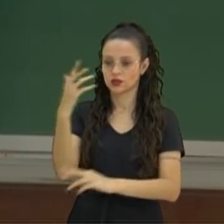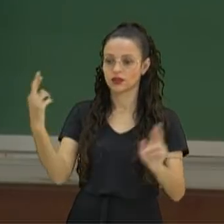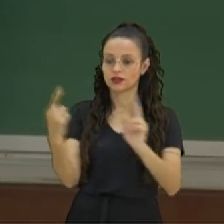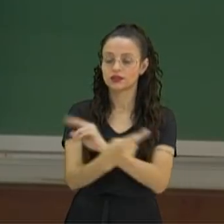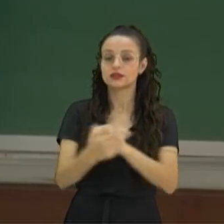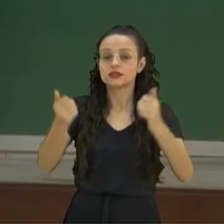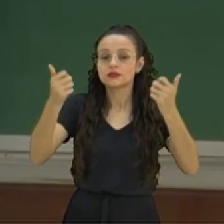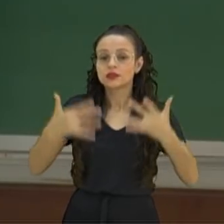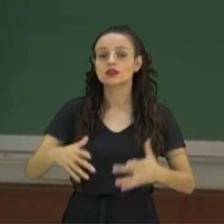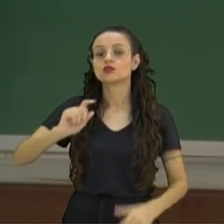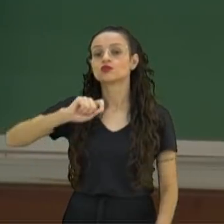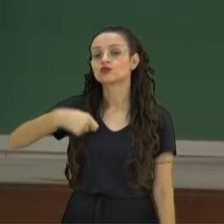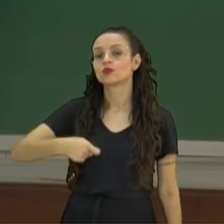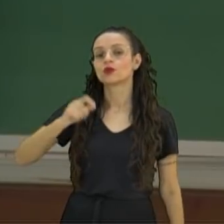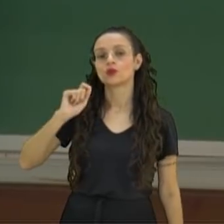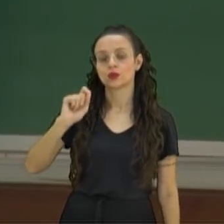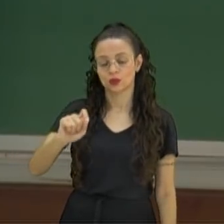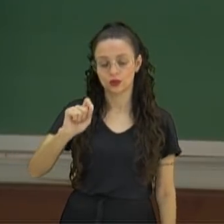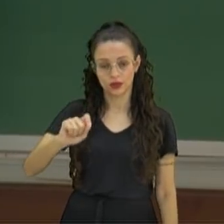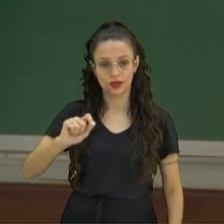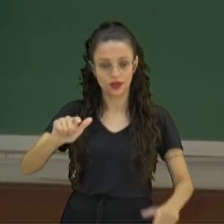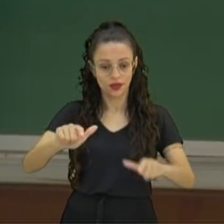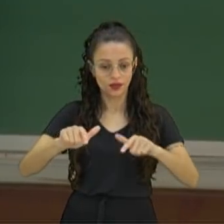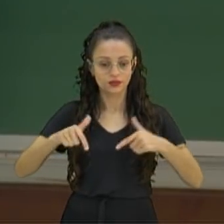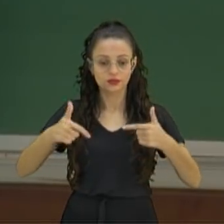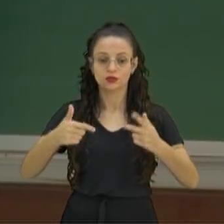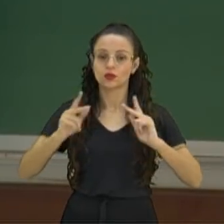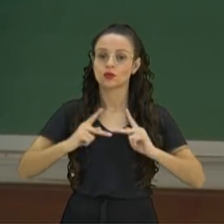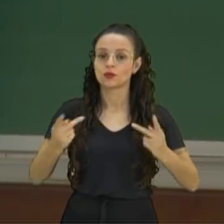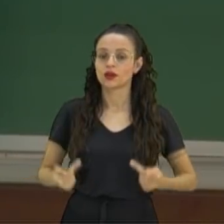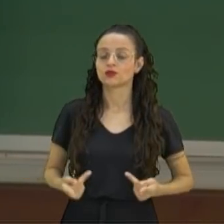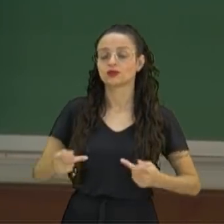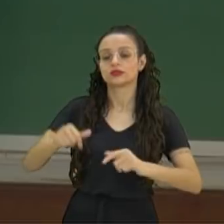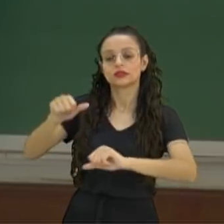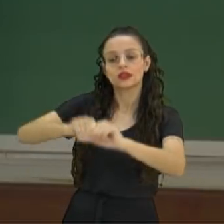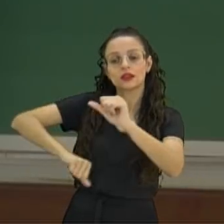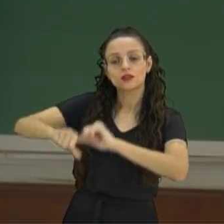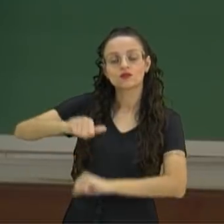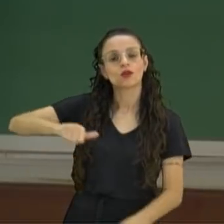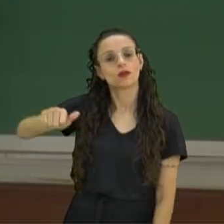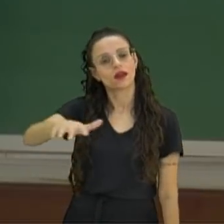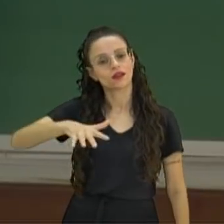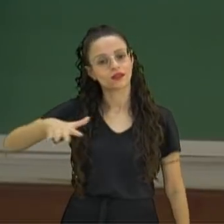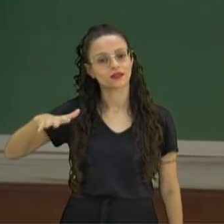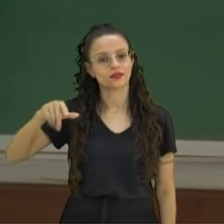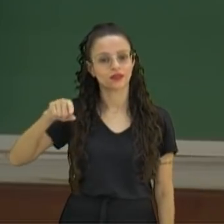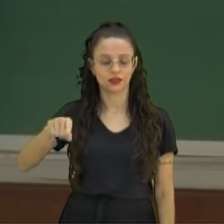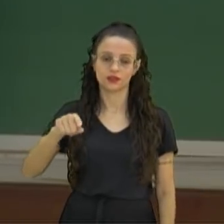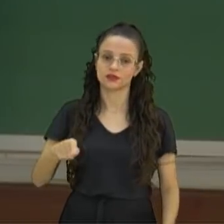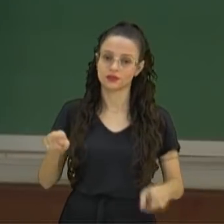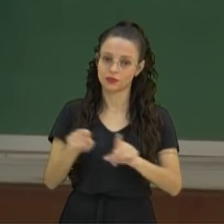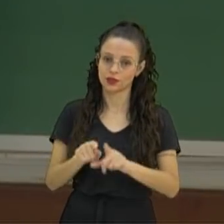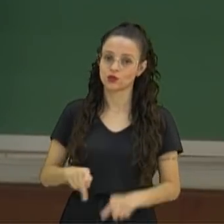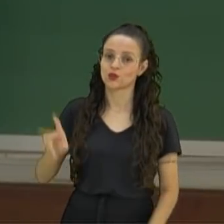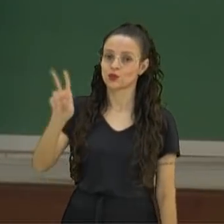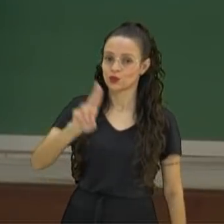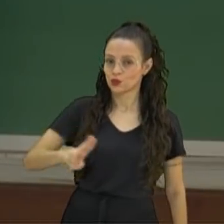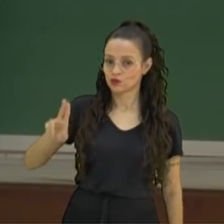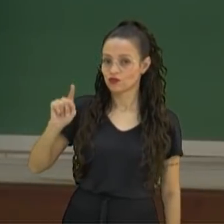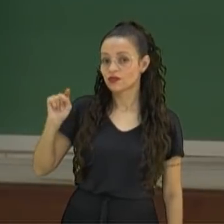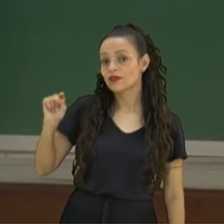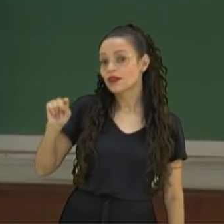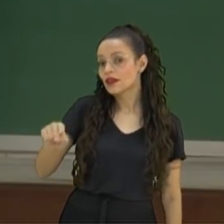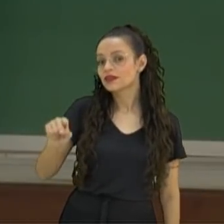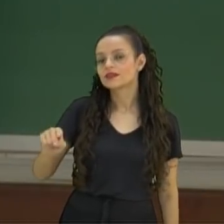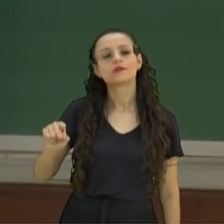às formas pelas quais as ações humanas transformam o meio natural e utilizam deste para o seu